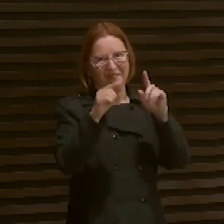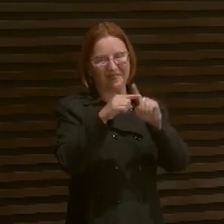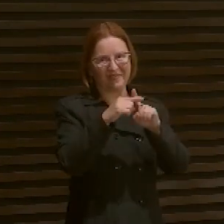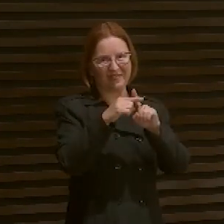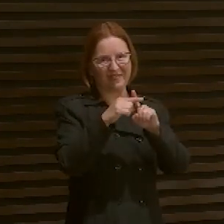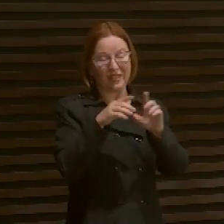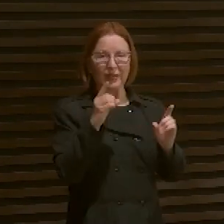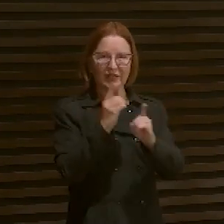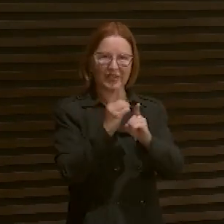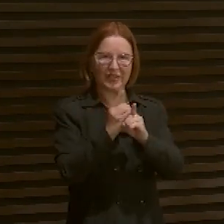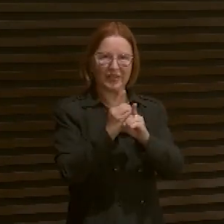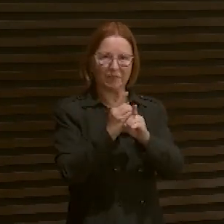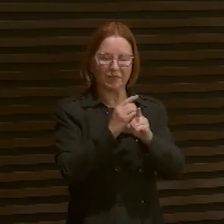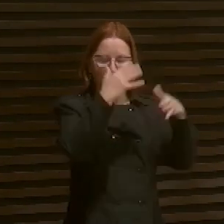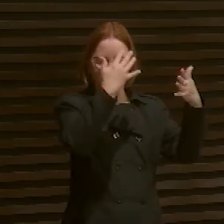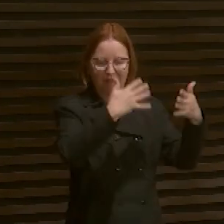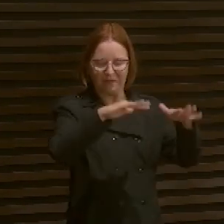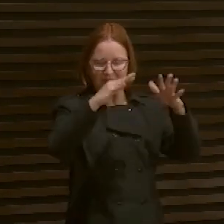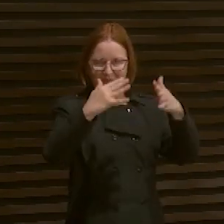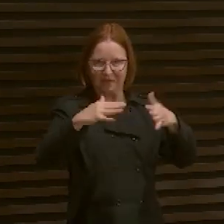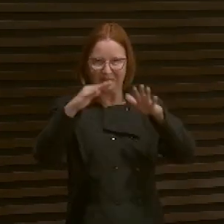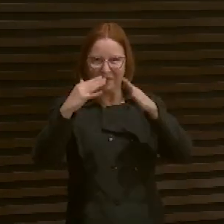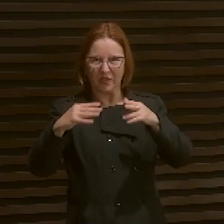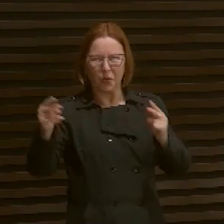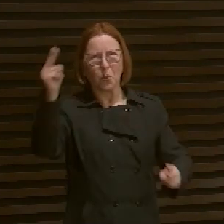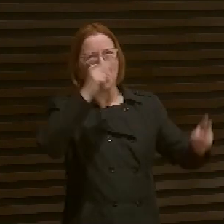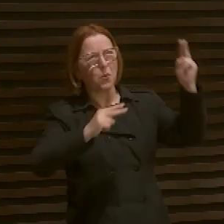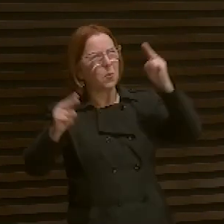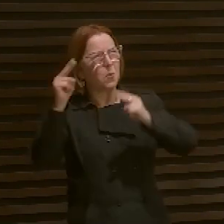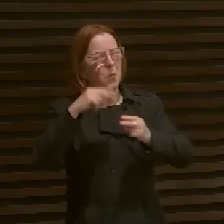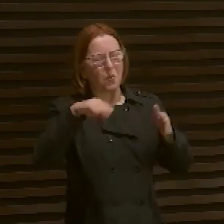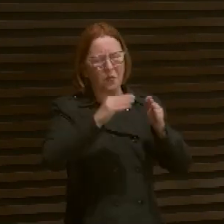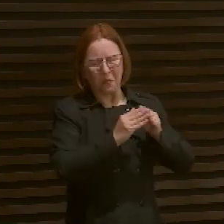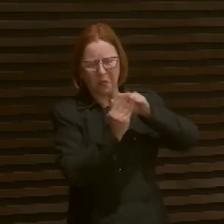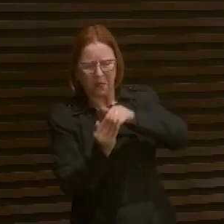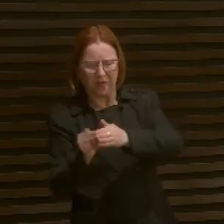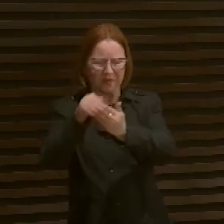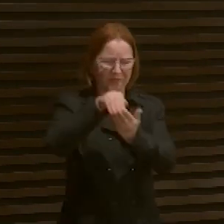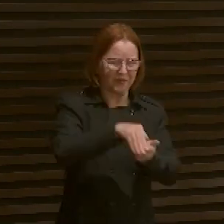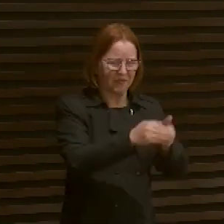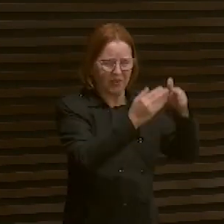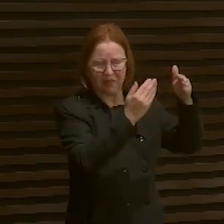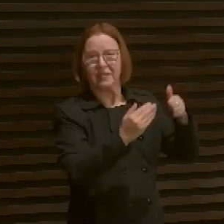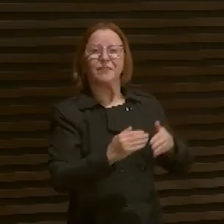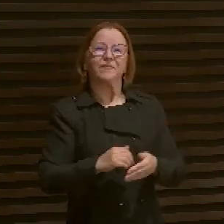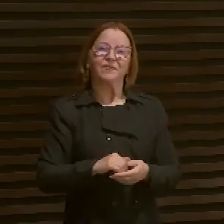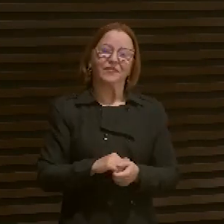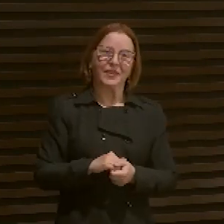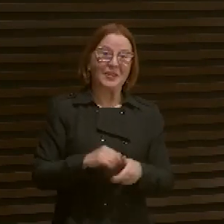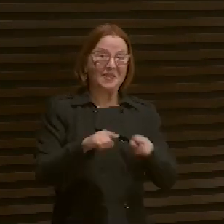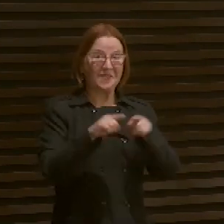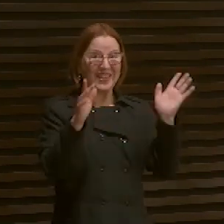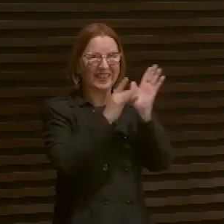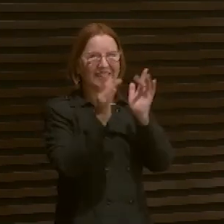Os discípulos no mar, com vento contrário, açoitado pelas ondas, mas